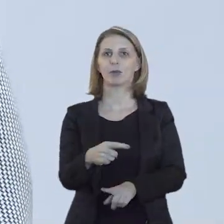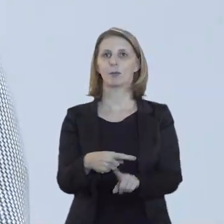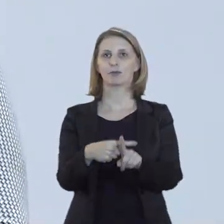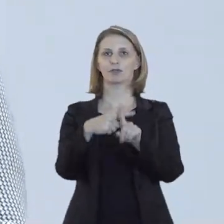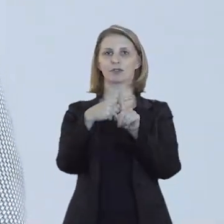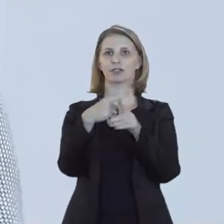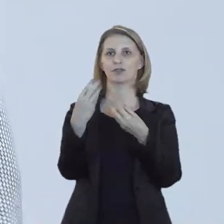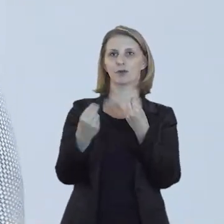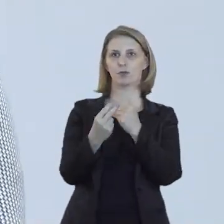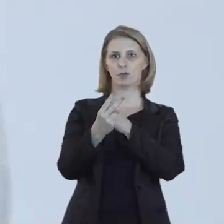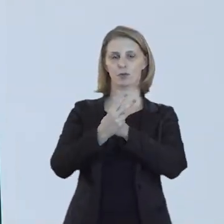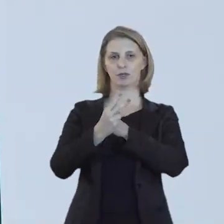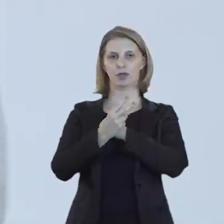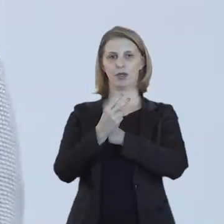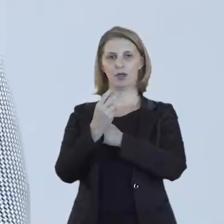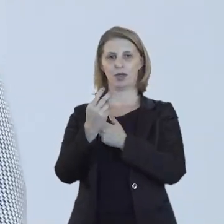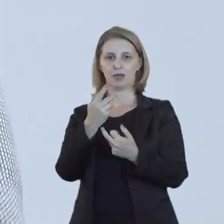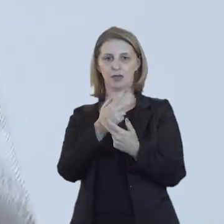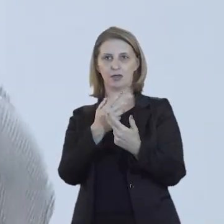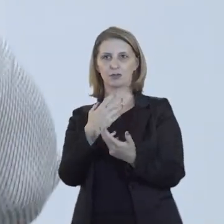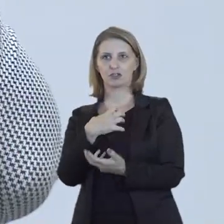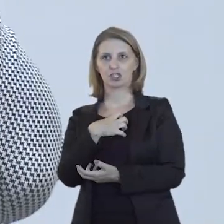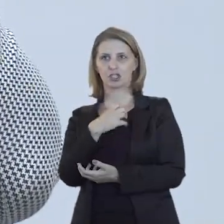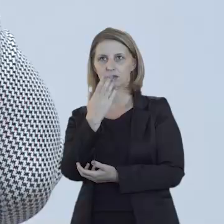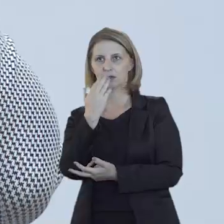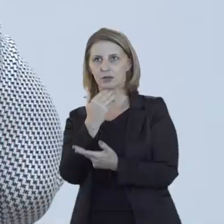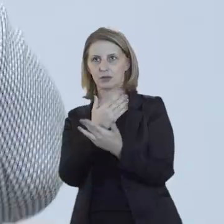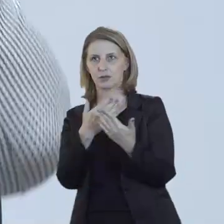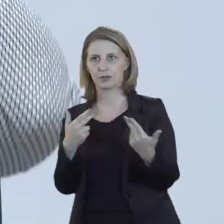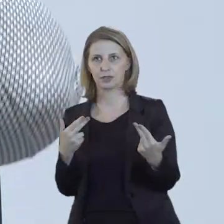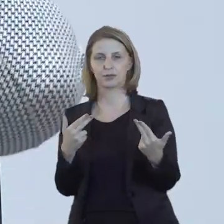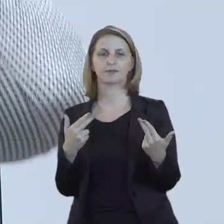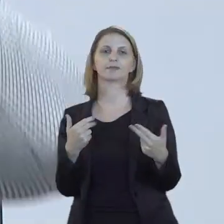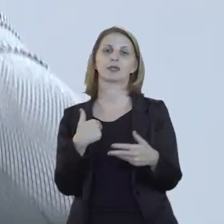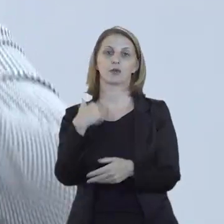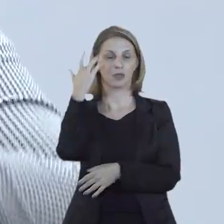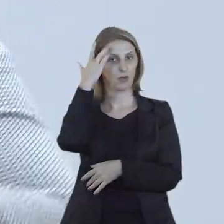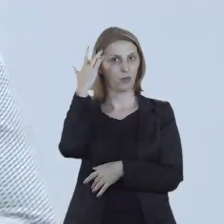nesse meio, e como a gente, então, cuida do nosso comportamento alimentar.